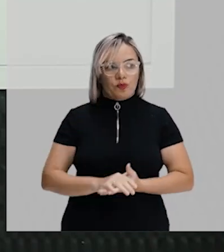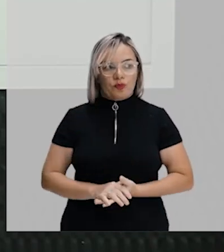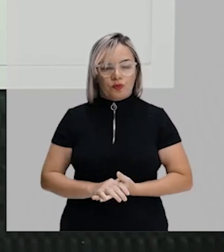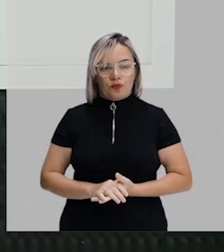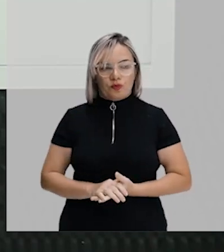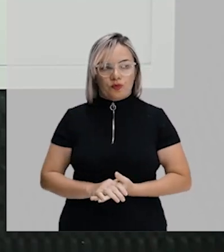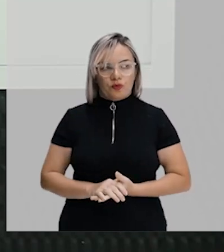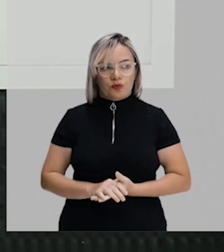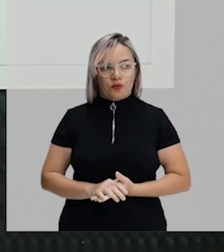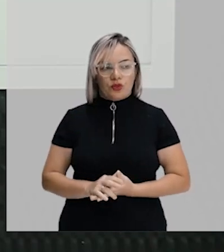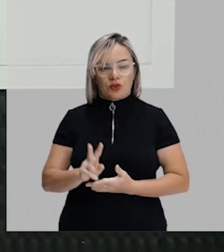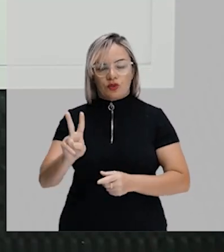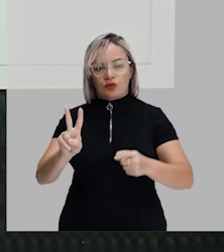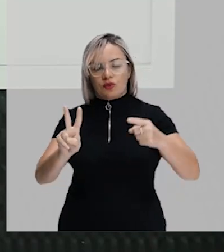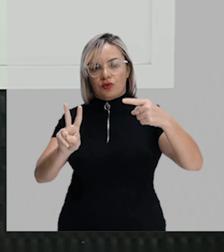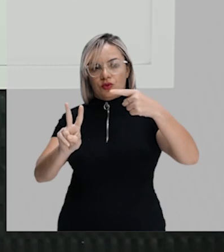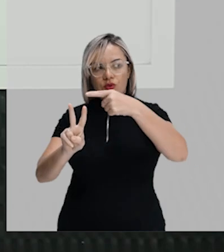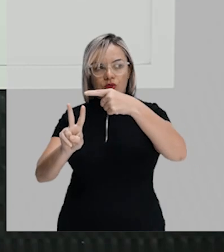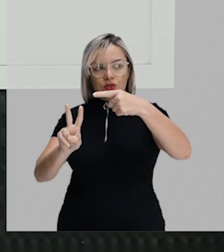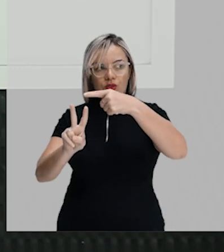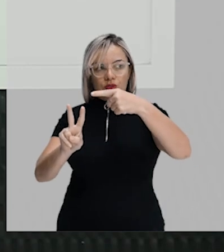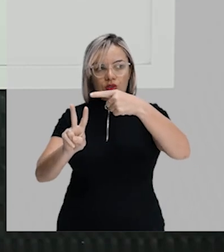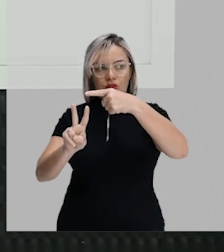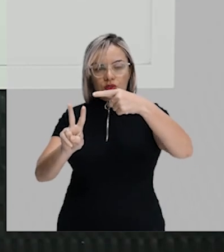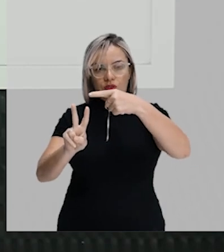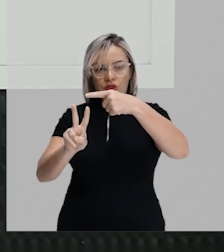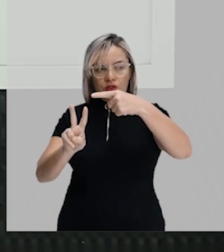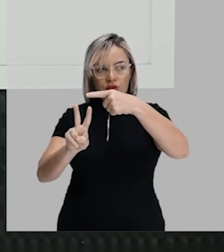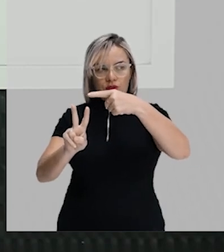ser V1x, certo?